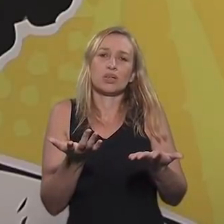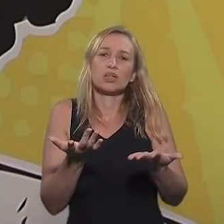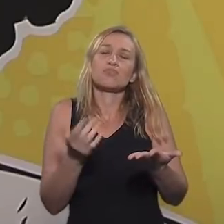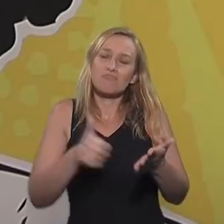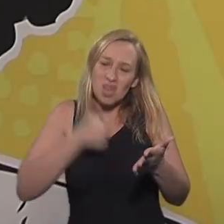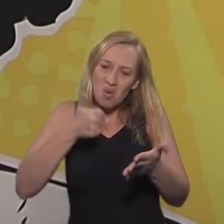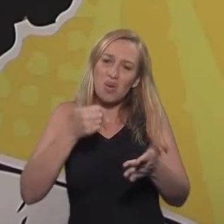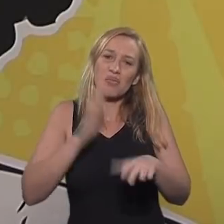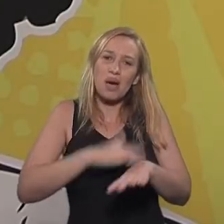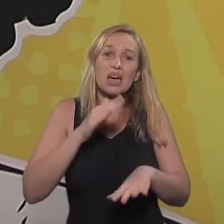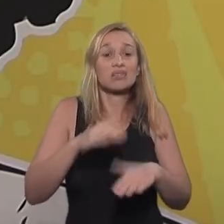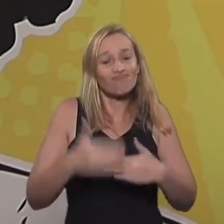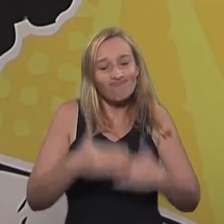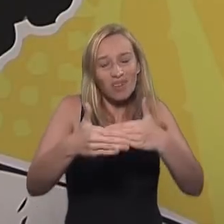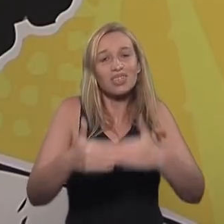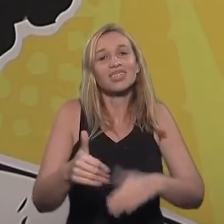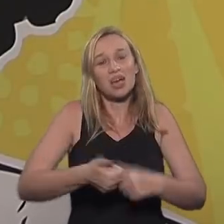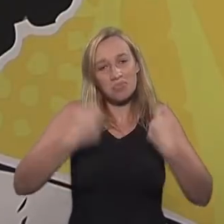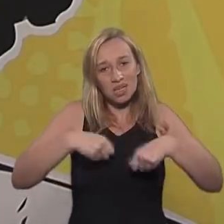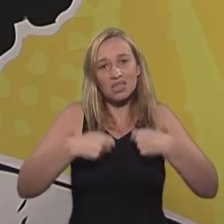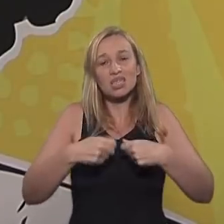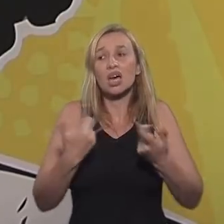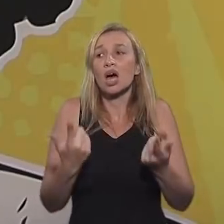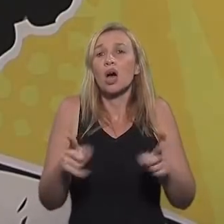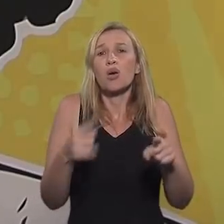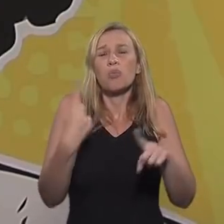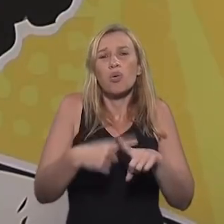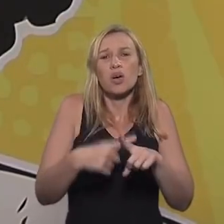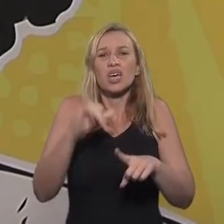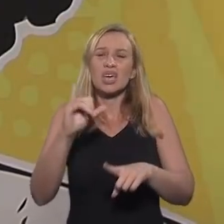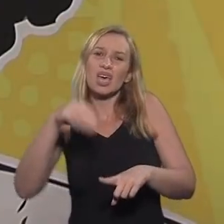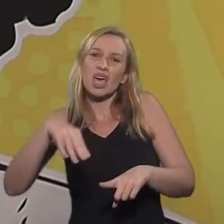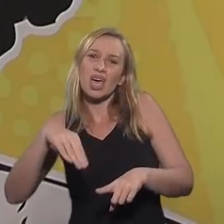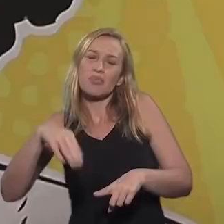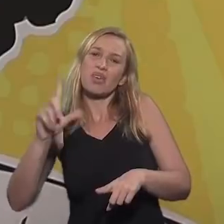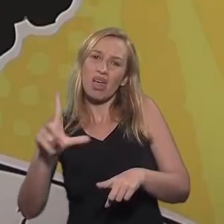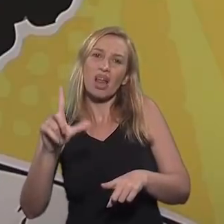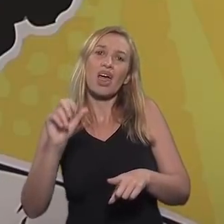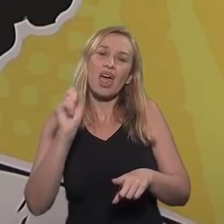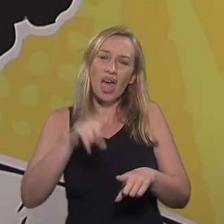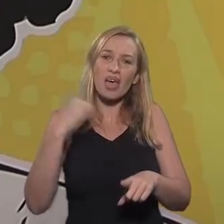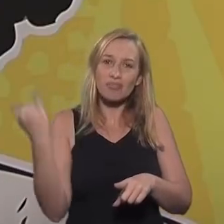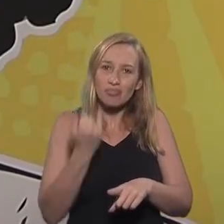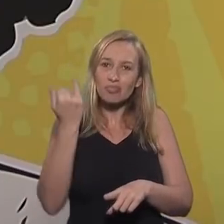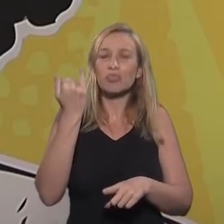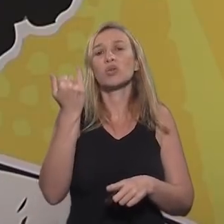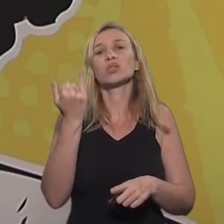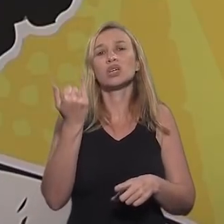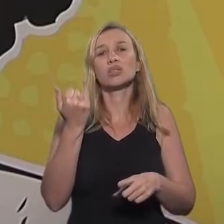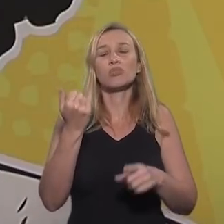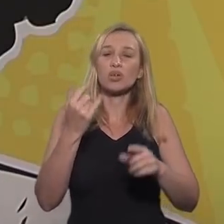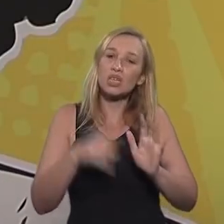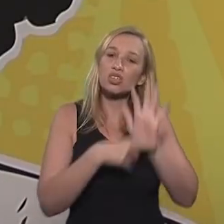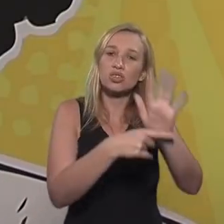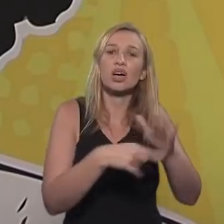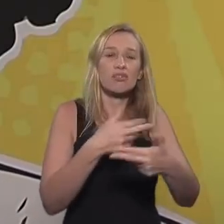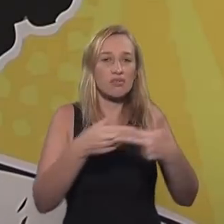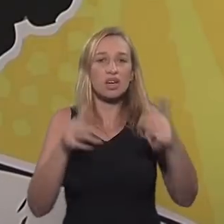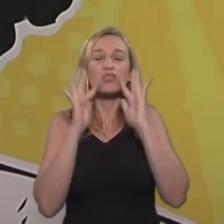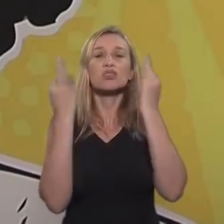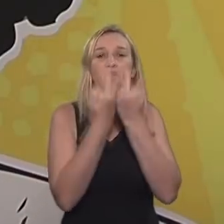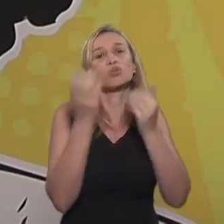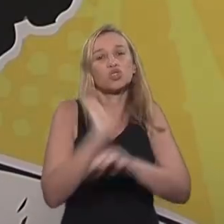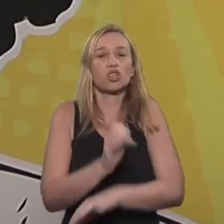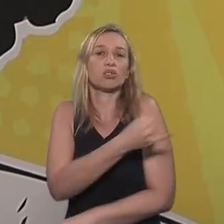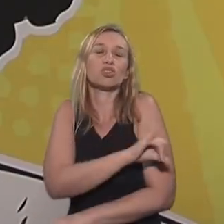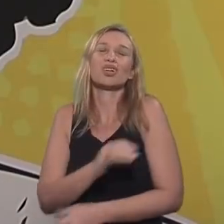mulheres, nesses casos, a gente acha que melhora. E a gente precisa avançar, porque essa questão do IML é fundamental para que a gente possa dar